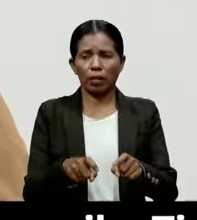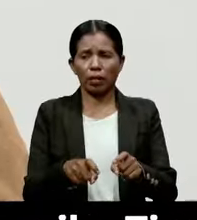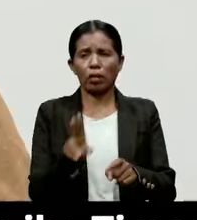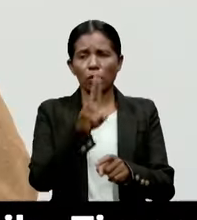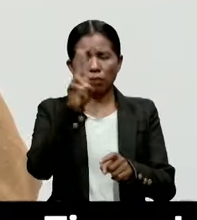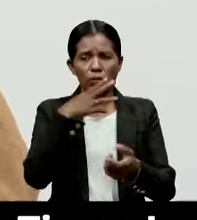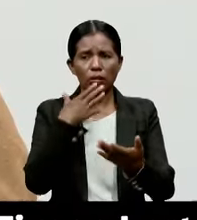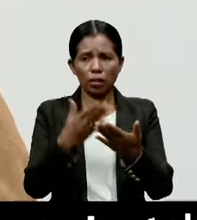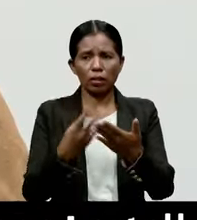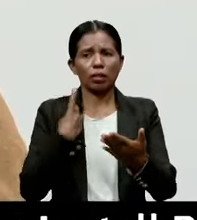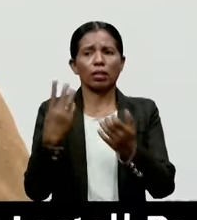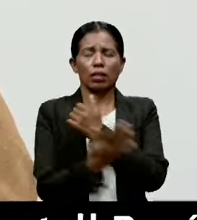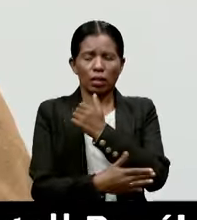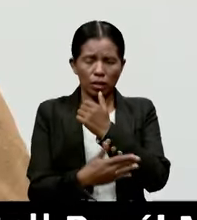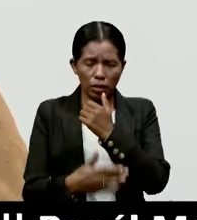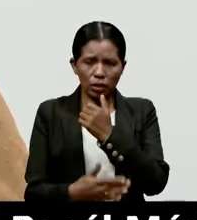aproveitar de dia que ita nirai ni bukur